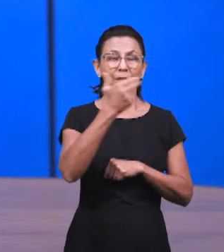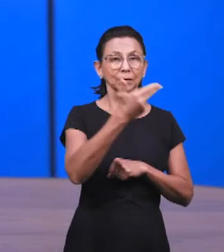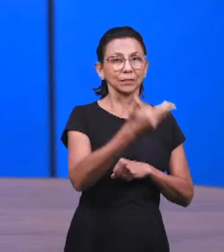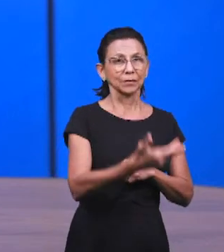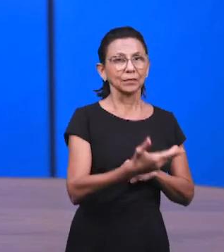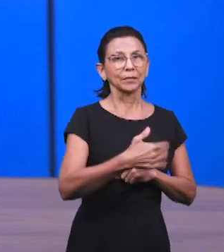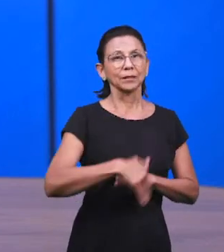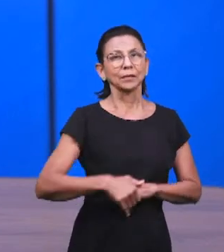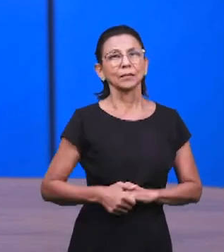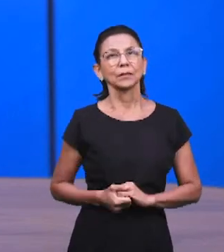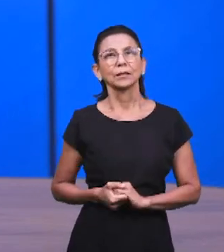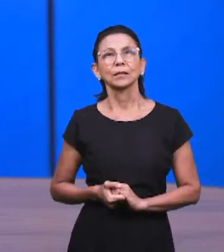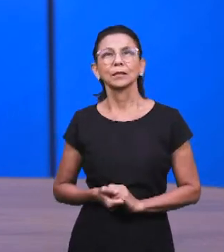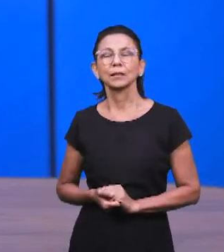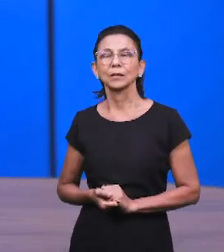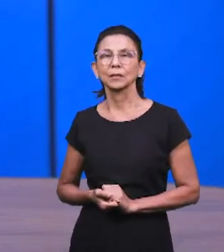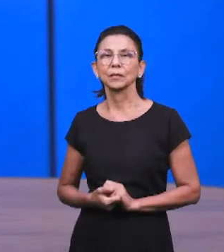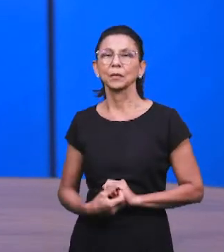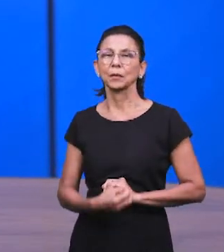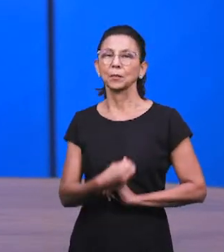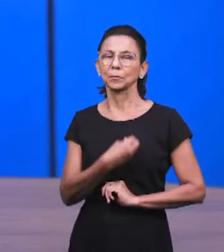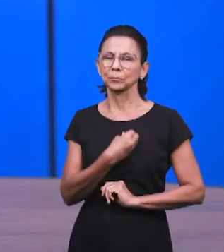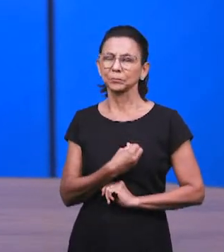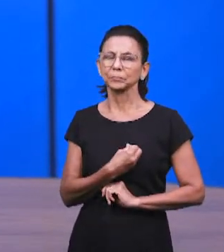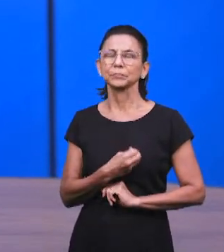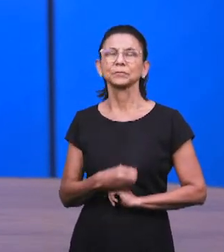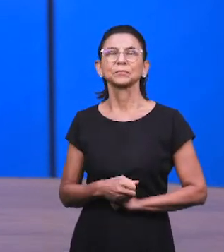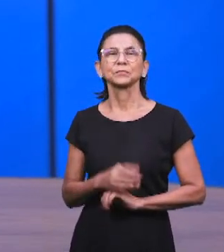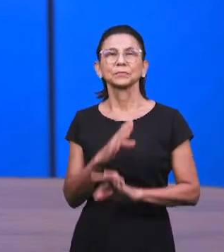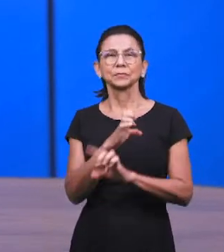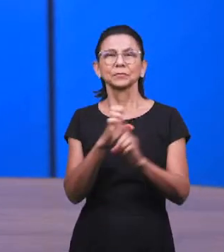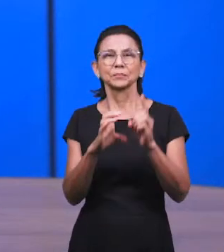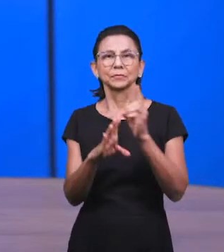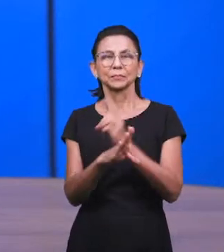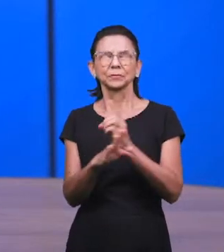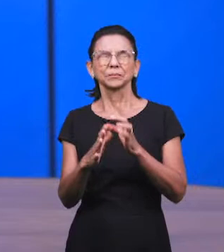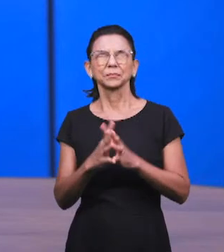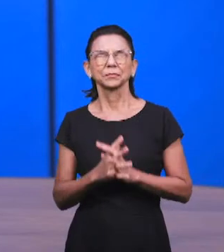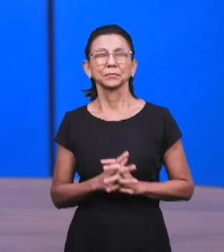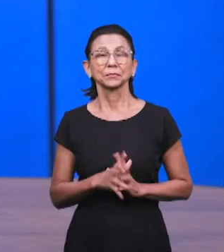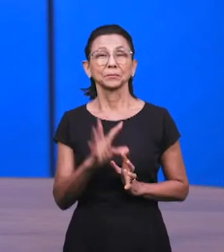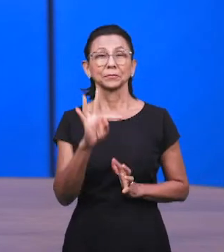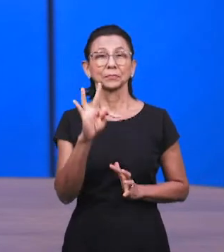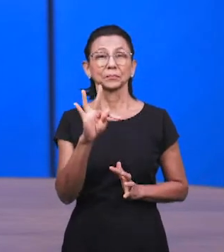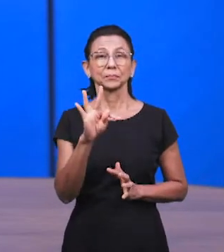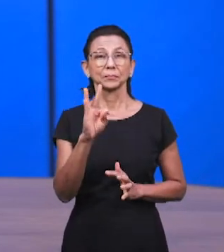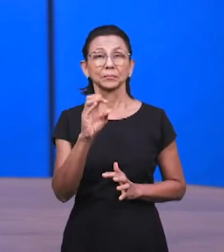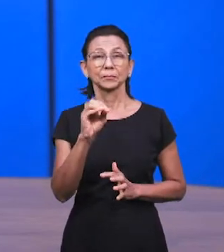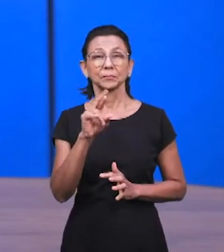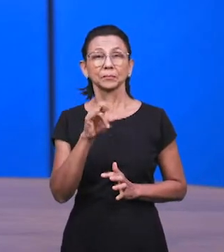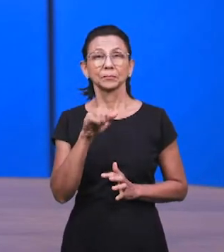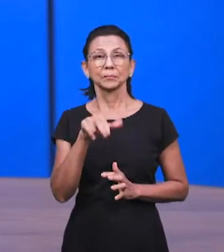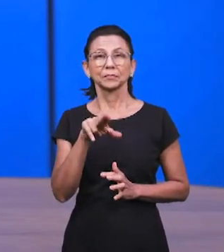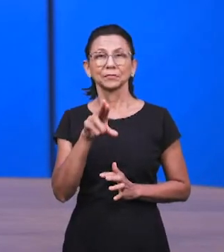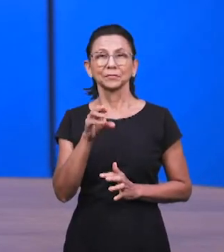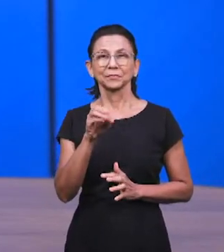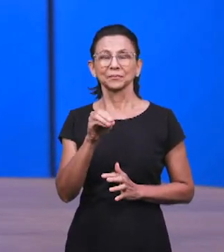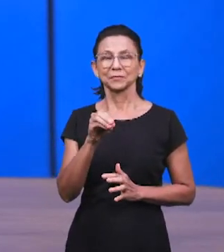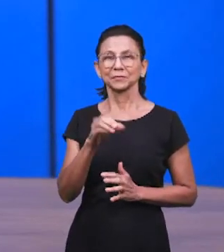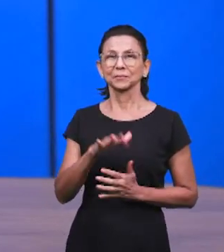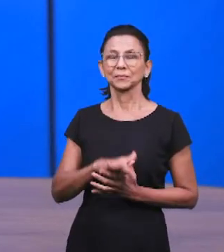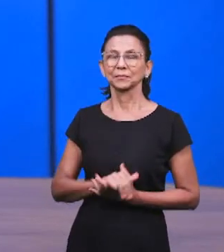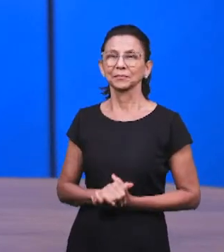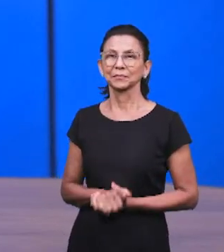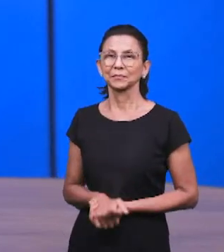nossos queridos irmãos, que estão sempre participando da Escola Bíblica, ali da nossa igreja em Torino, da classe intermediários da igreja